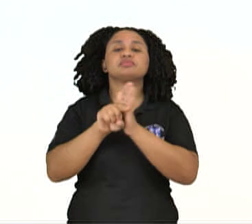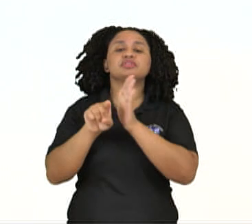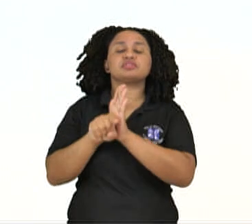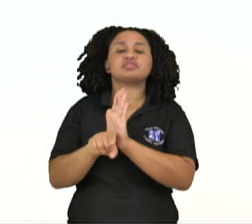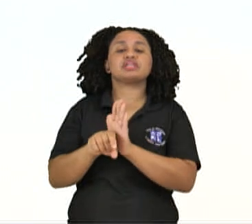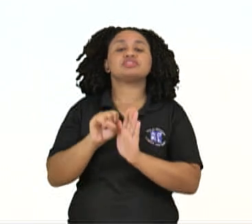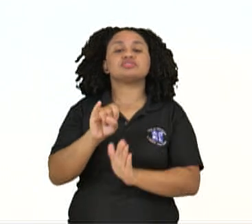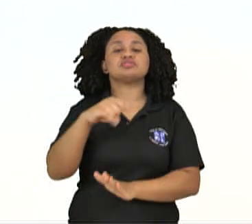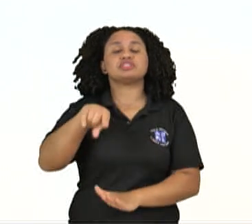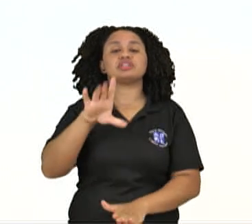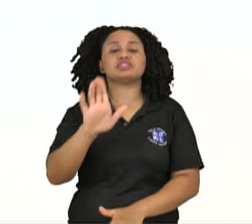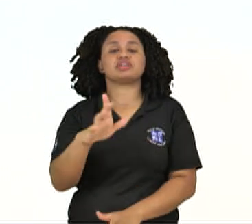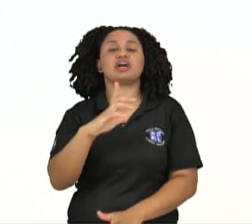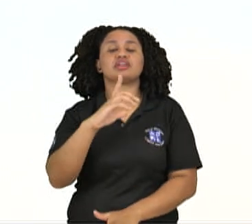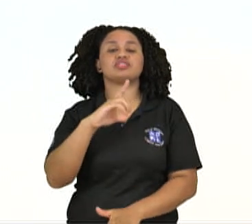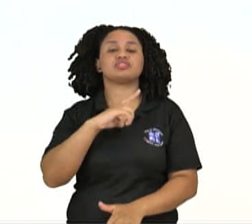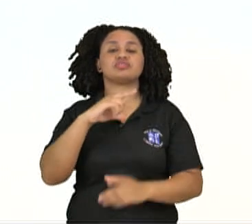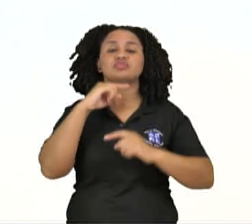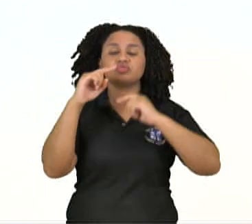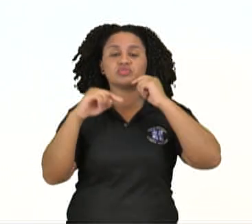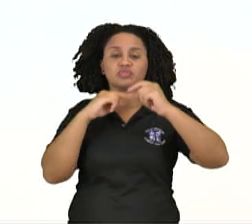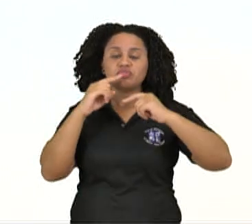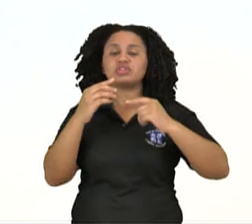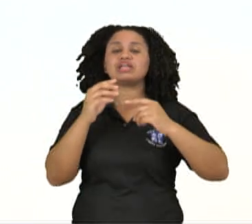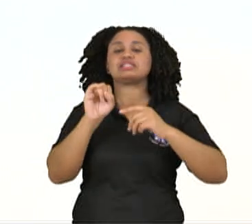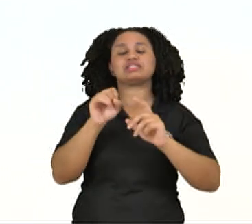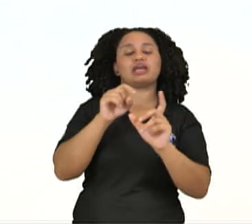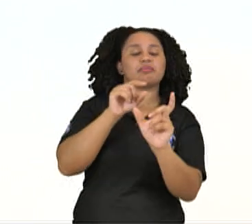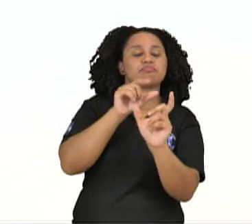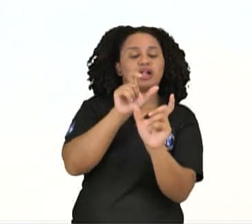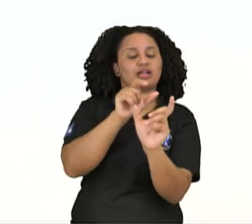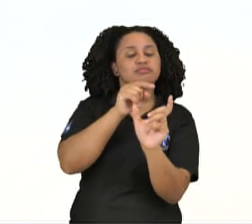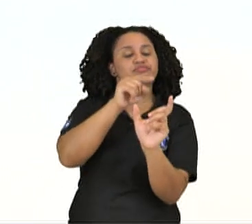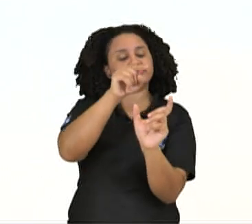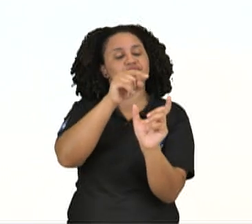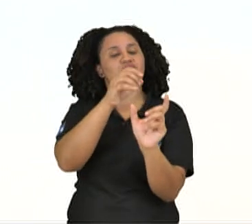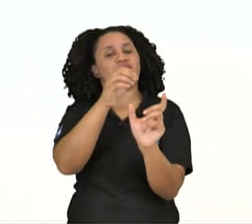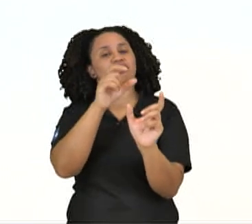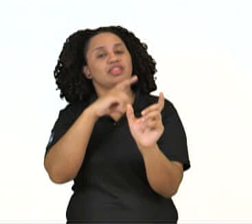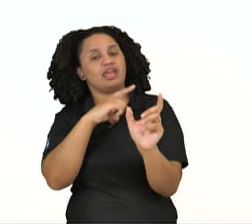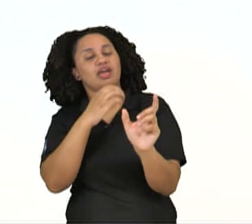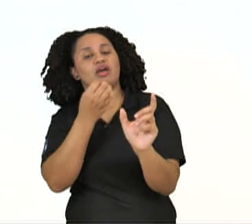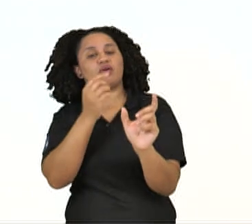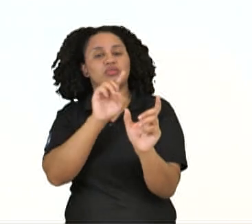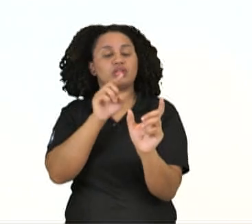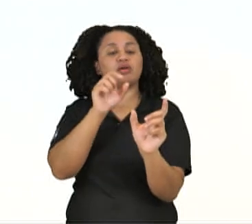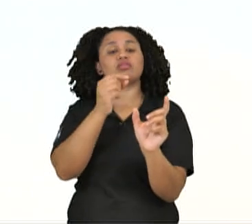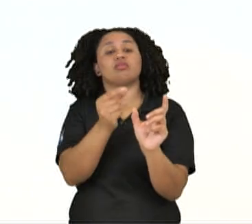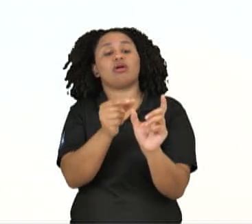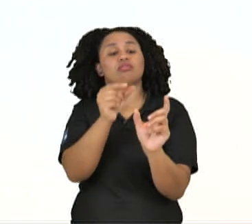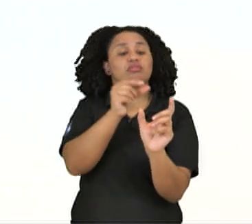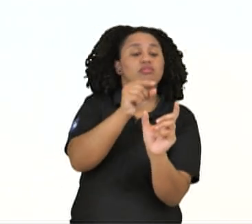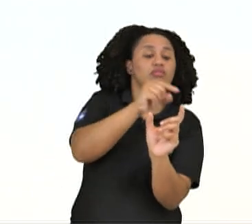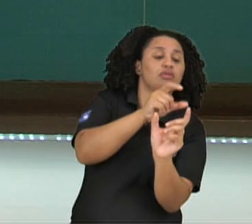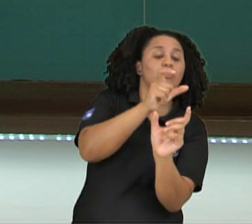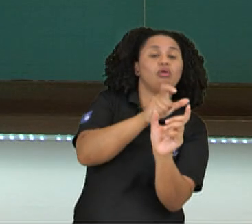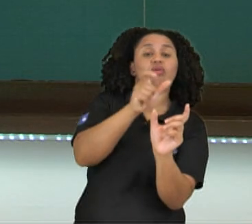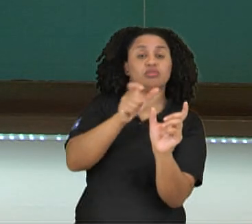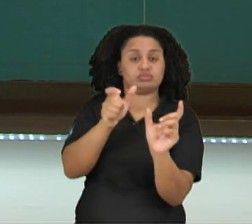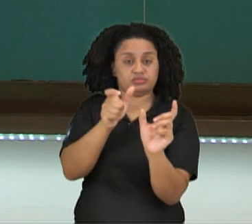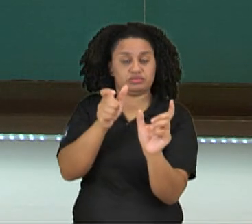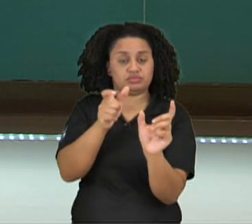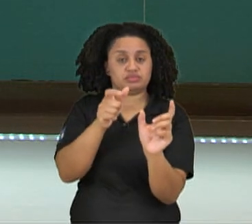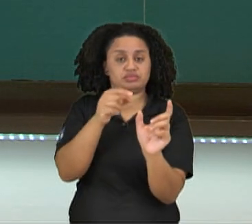já tiveram dúvidas sobre acentuar ou não uma determinada palavra e em qual sílaba acentuar. Né?